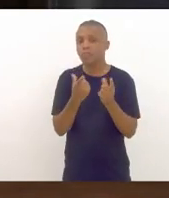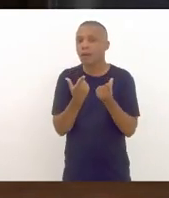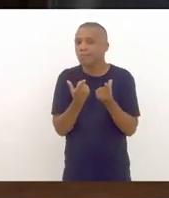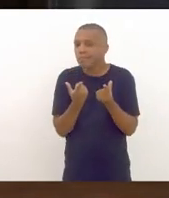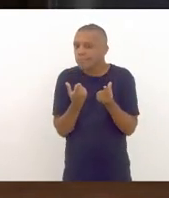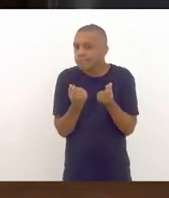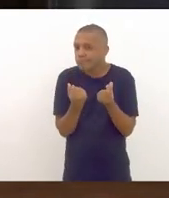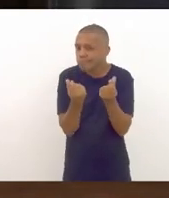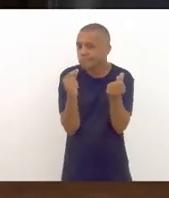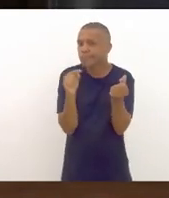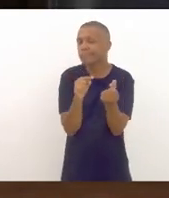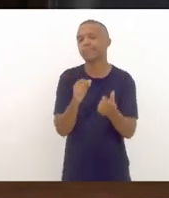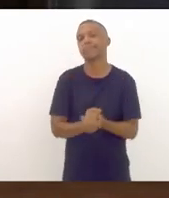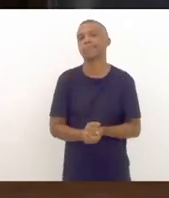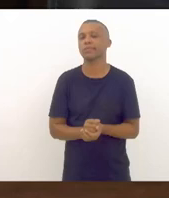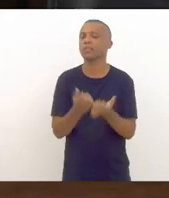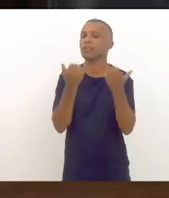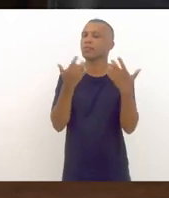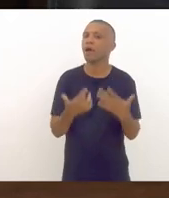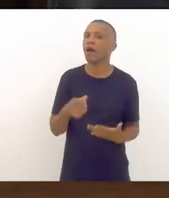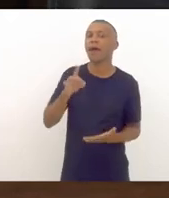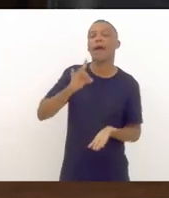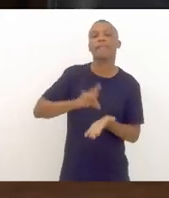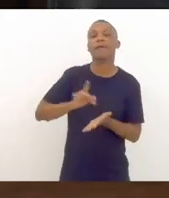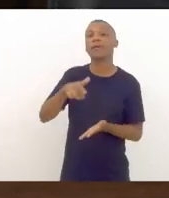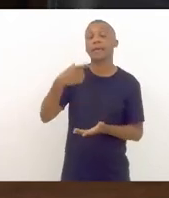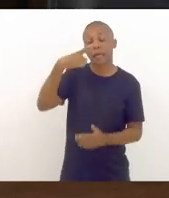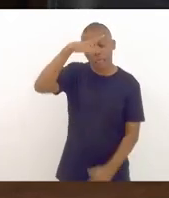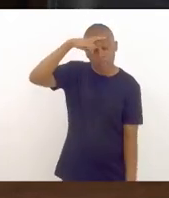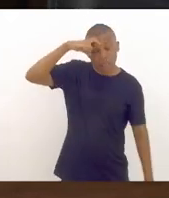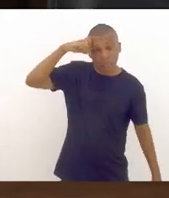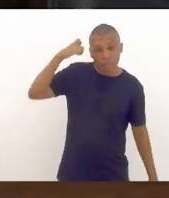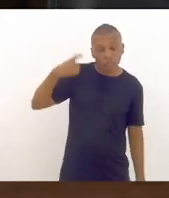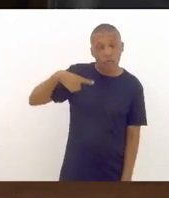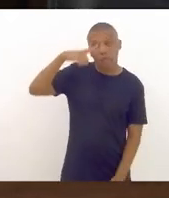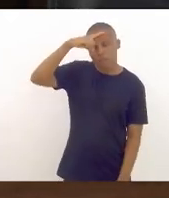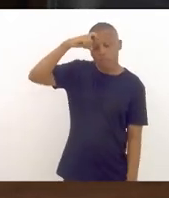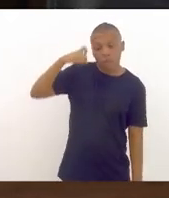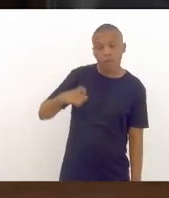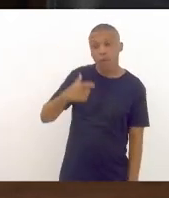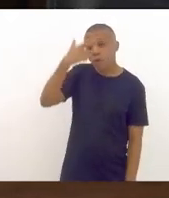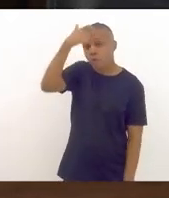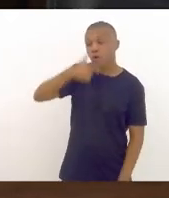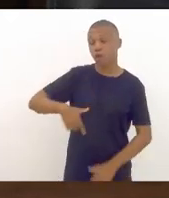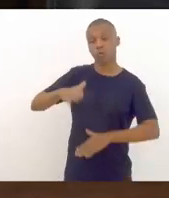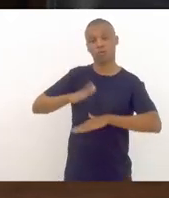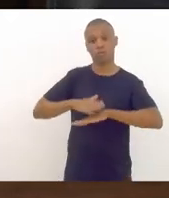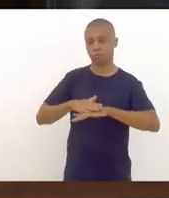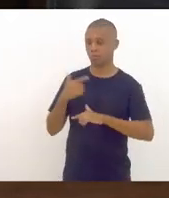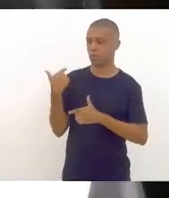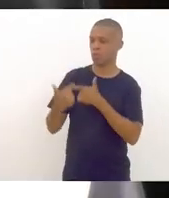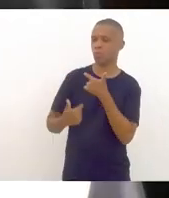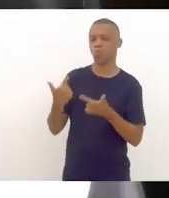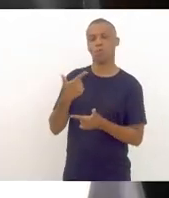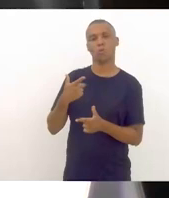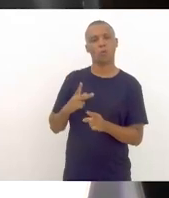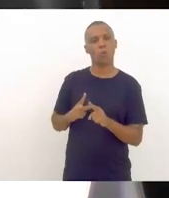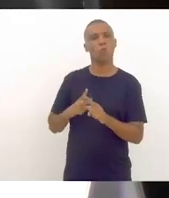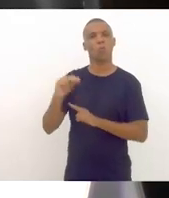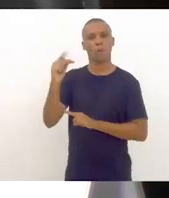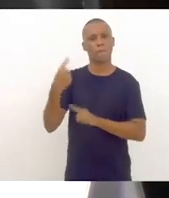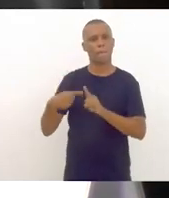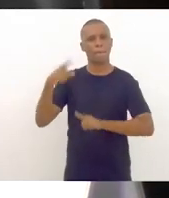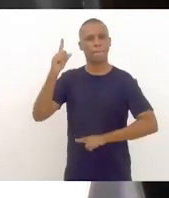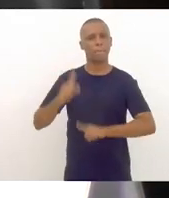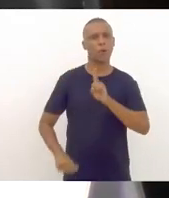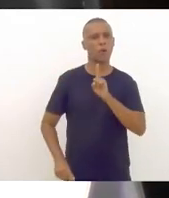financeira, e você falou assim, mas quem suava a camisa lá era eu. Foi o meu suor que me levou onde eu cheguei.